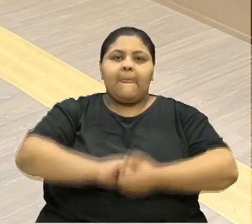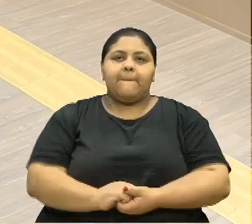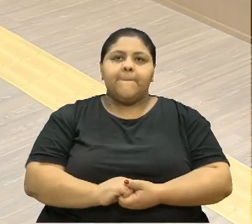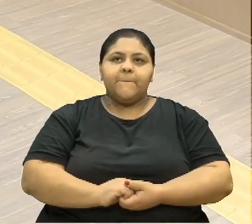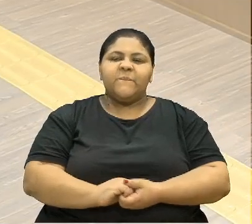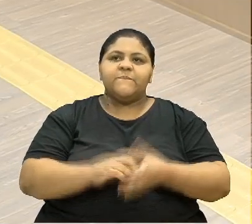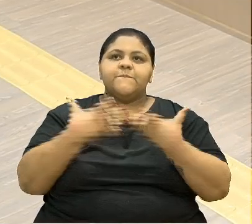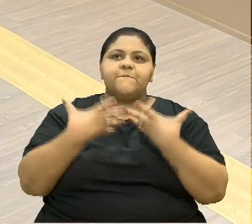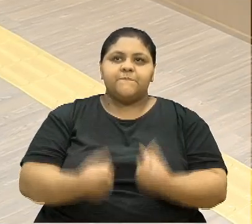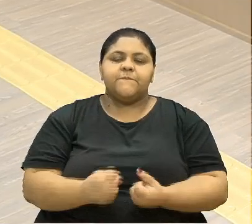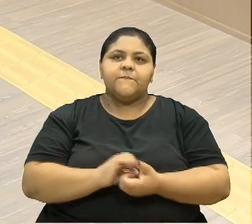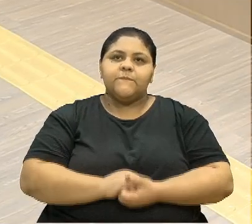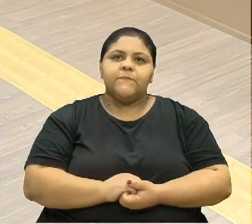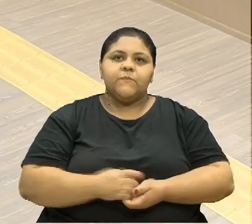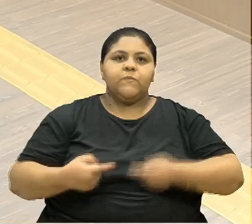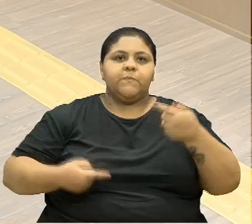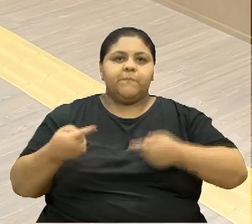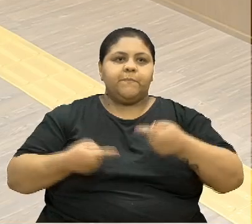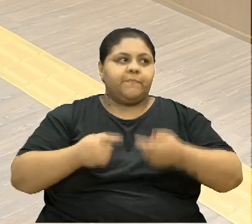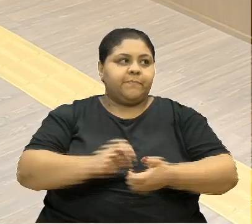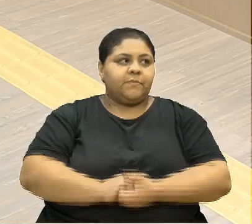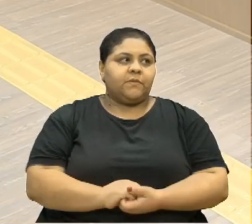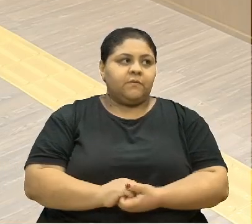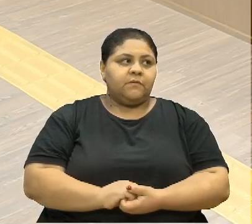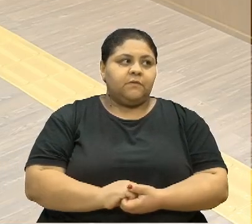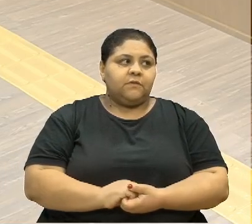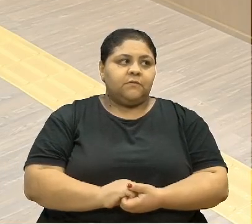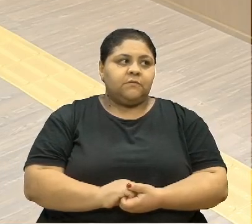Dispensa concedida. Em discussão.